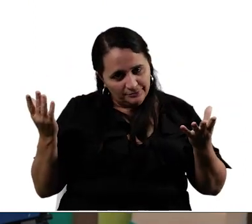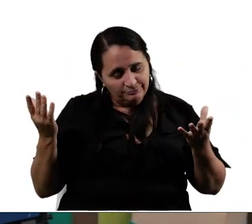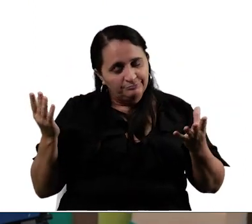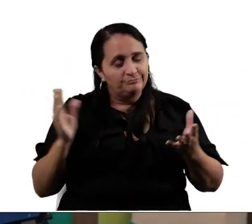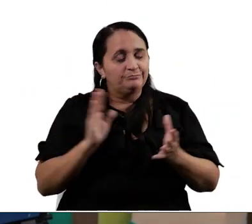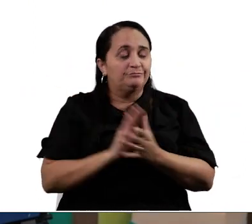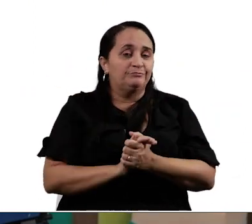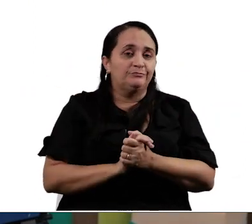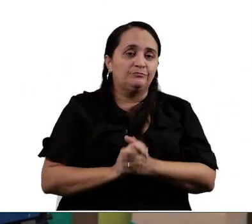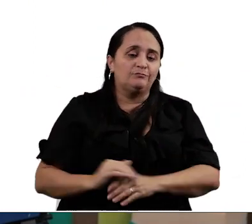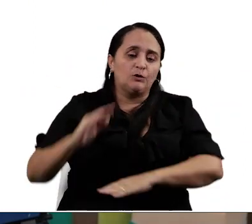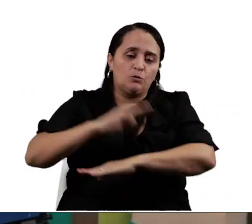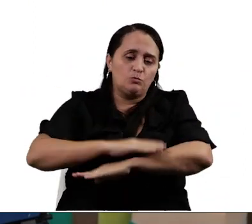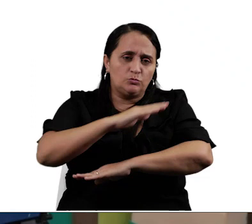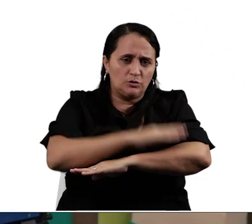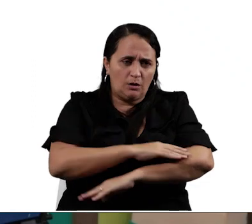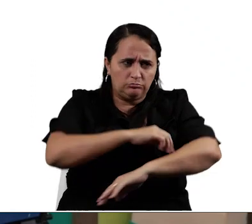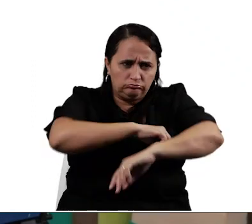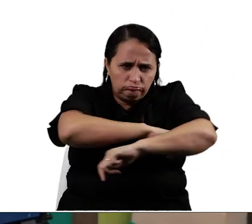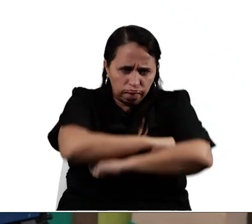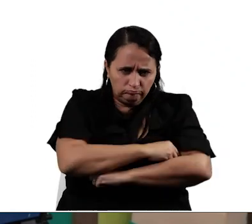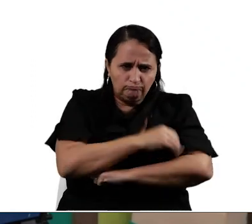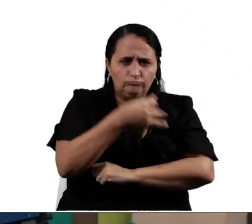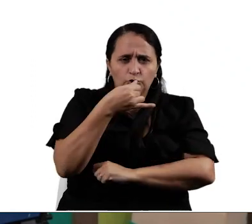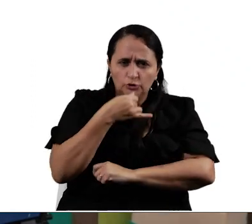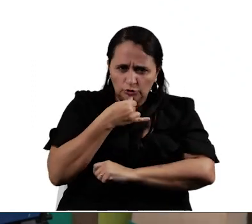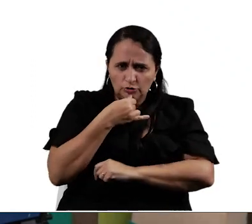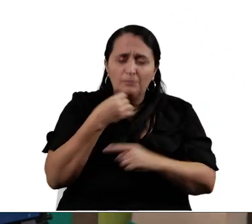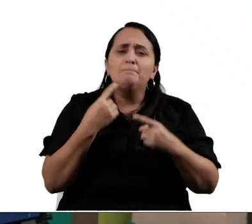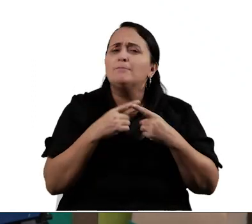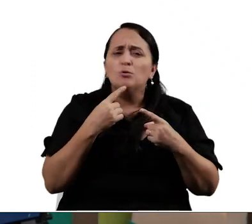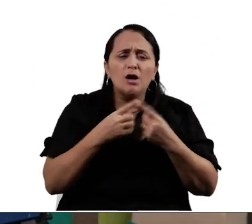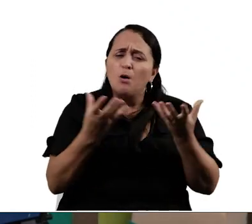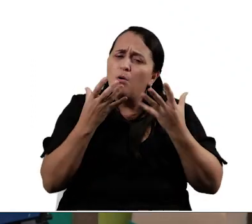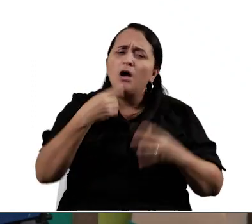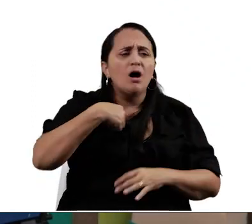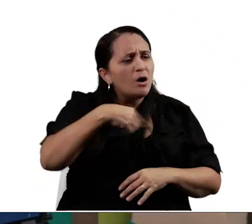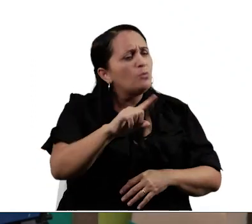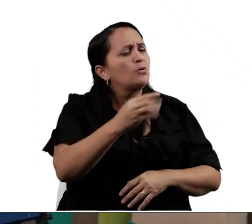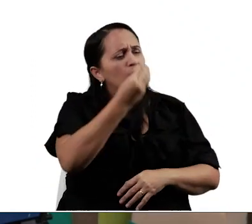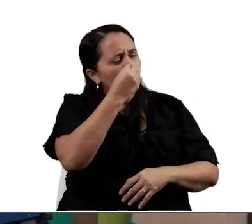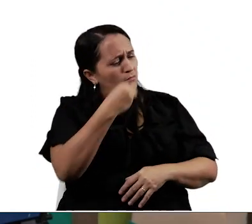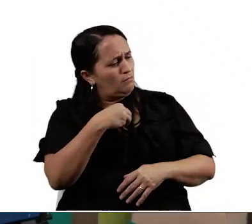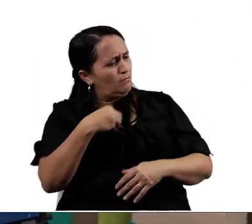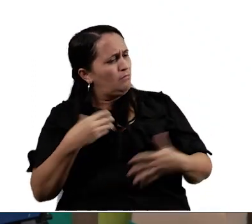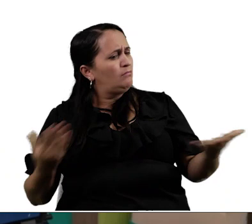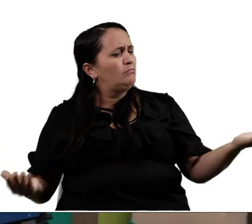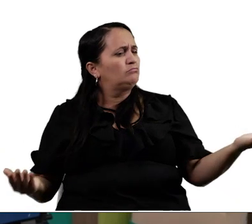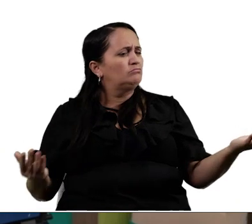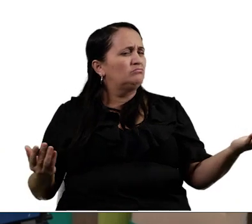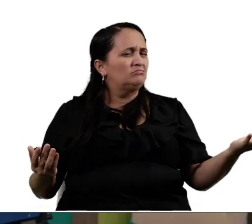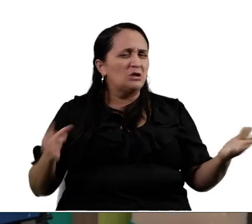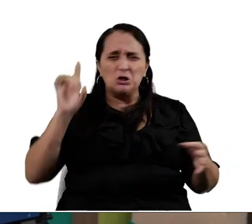E o sapo não estava feliz com isso. Porque ele pensava, por que eu não posso ir nessa festa? Que discriminação é essa? Só os bichos que